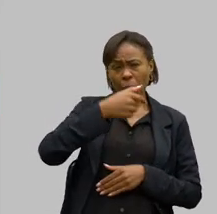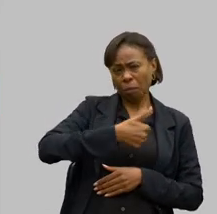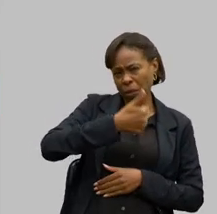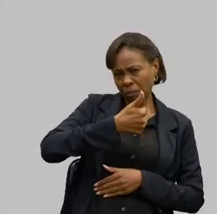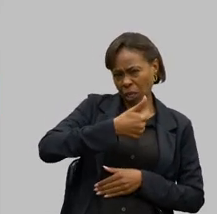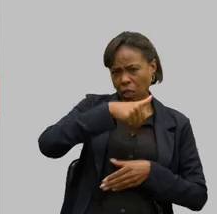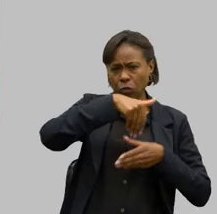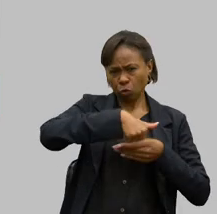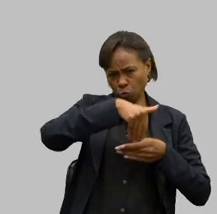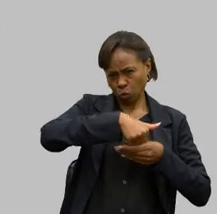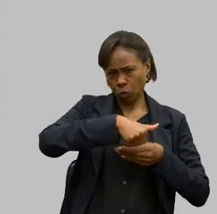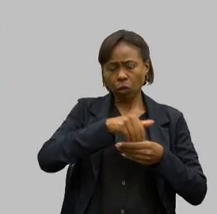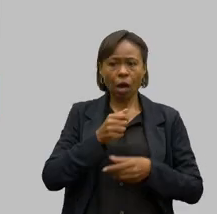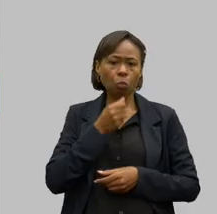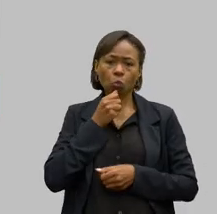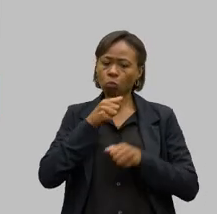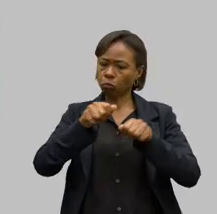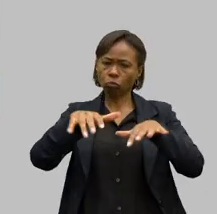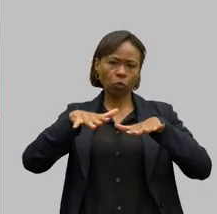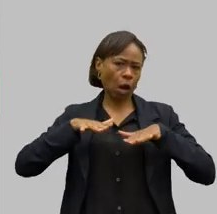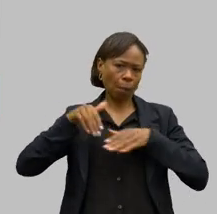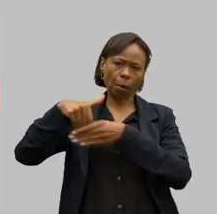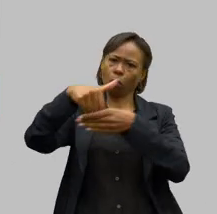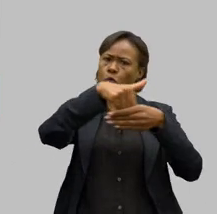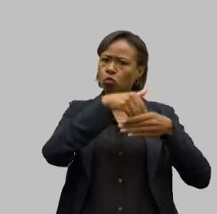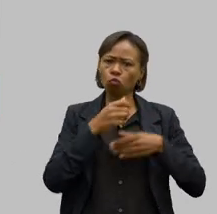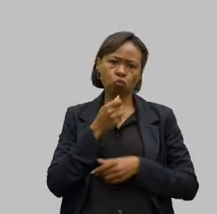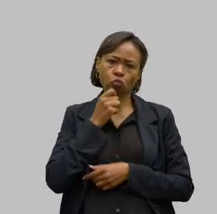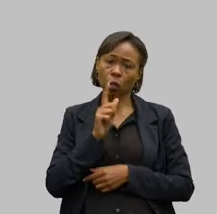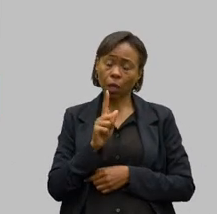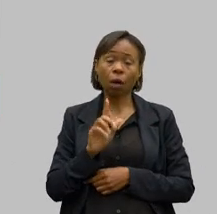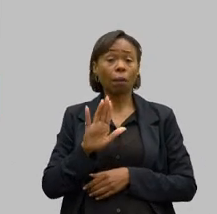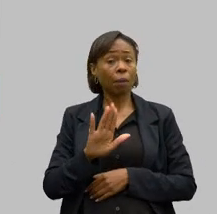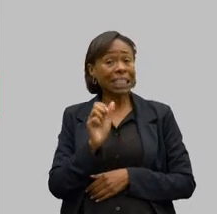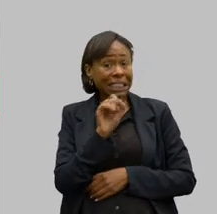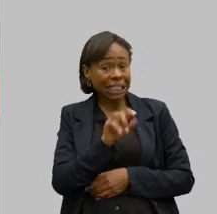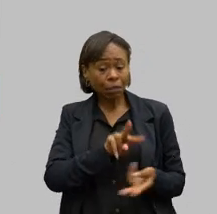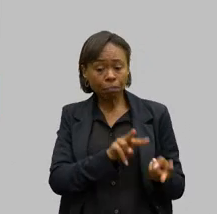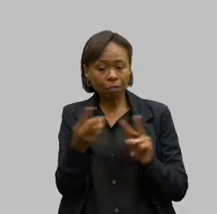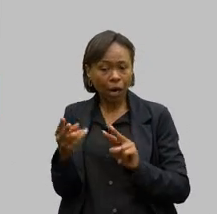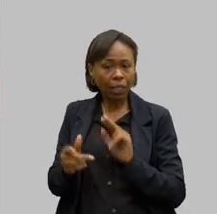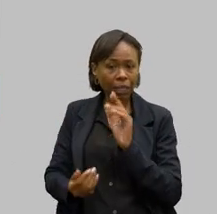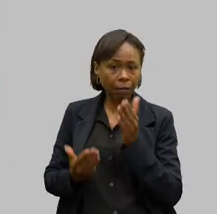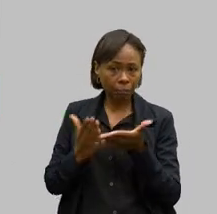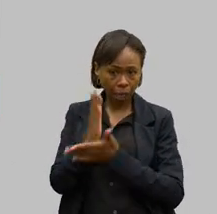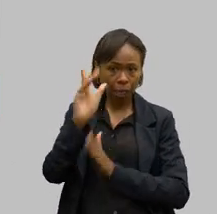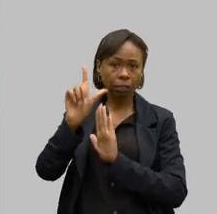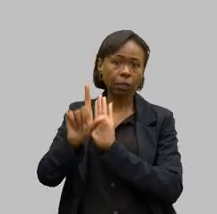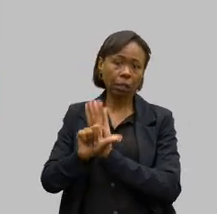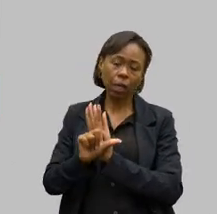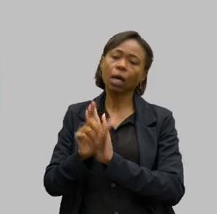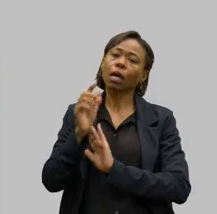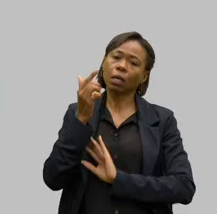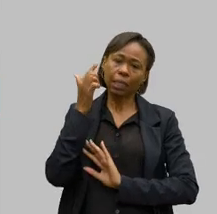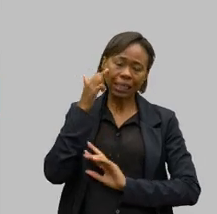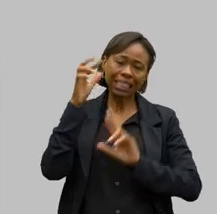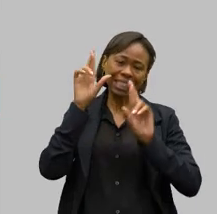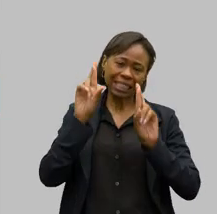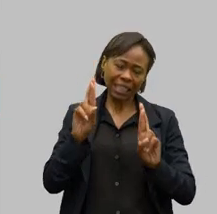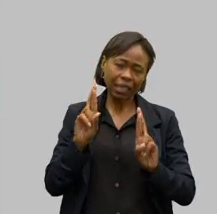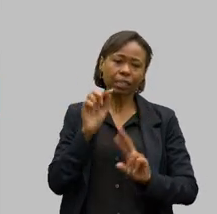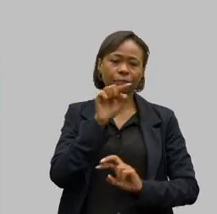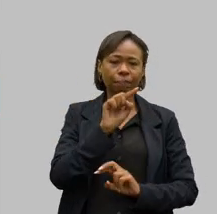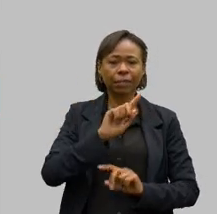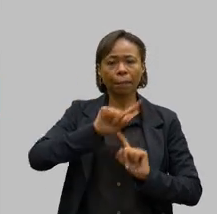pelo plenário ainda, e tenho certeza que, caso se torne lei, vossa excelência, juntamente com seus colegas do governo, terão plena capacidade para